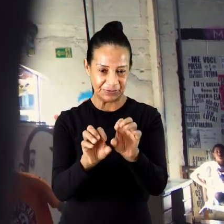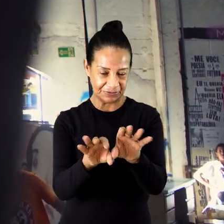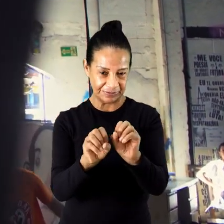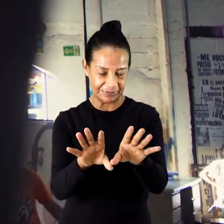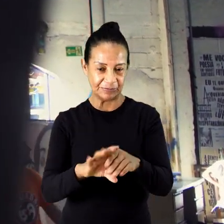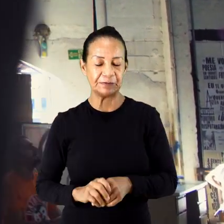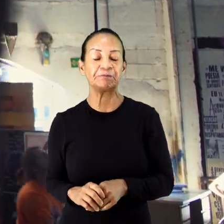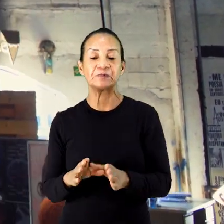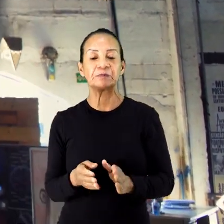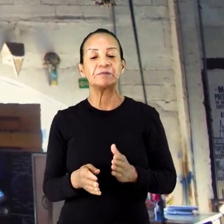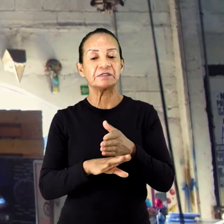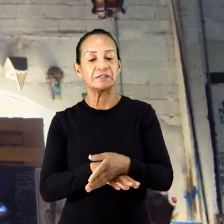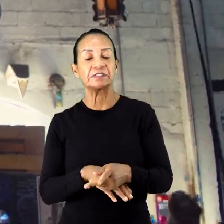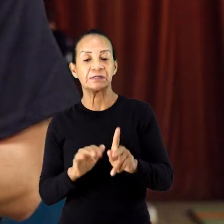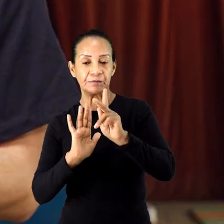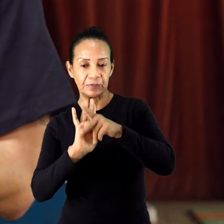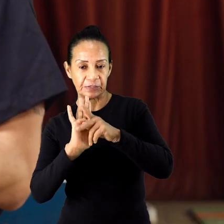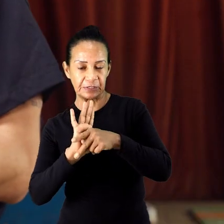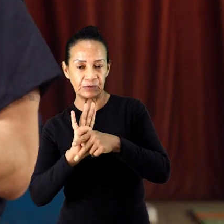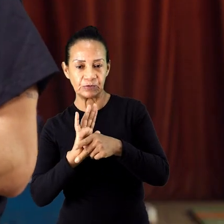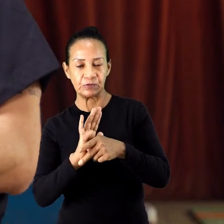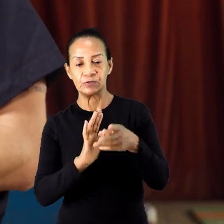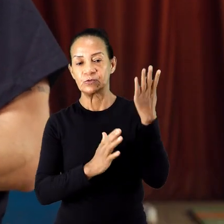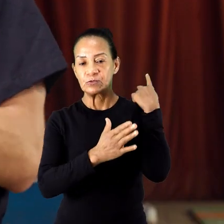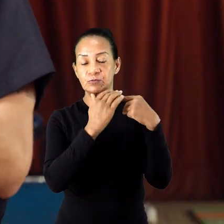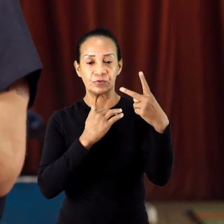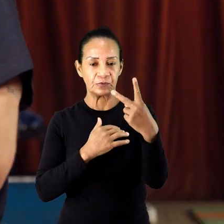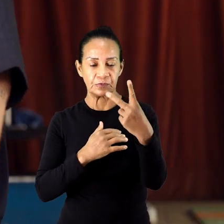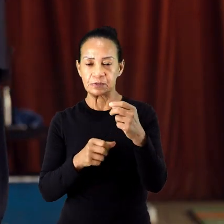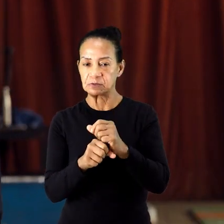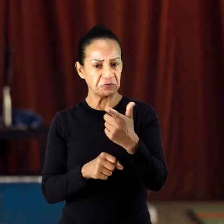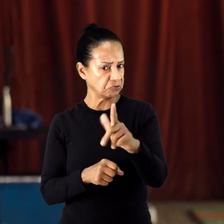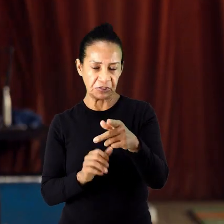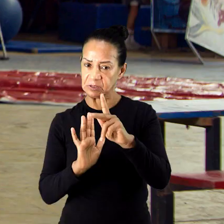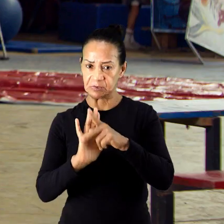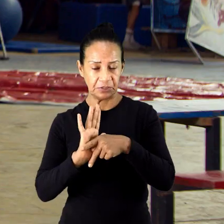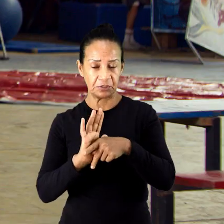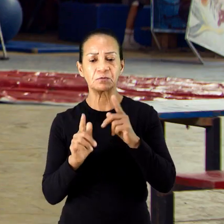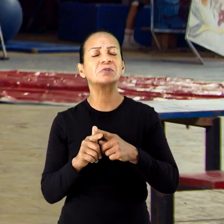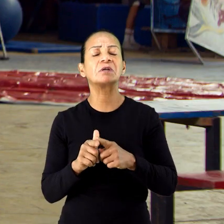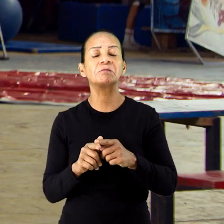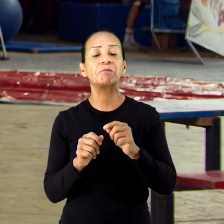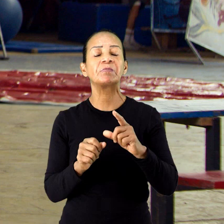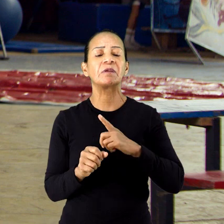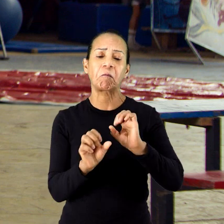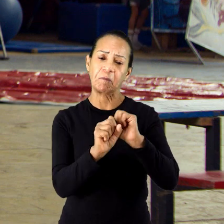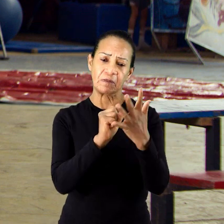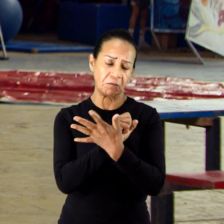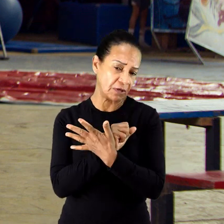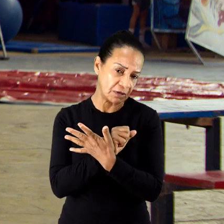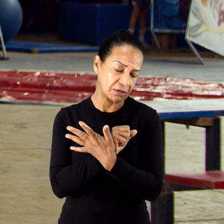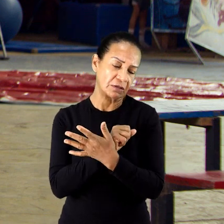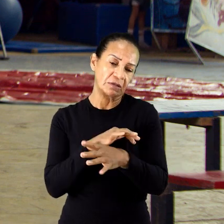mantém através de projetos. Nos últimos 2 anos não tinha projeto para o espaço, porque a gente estava na